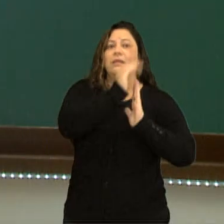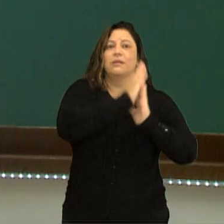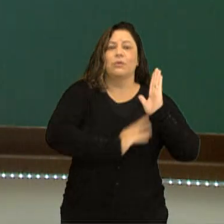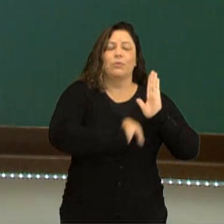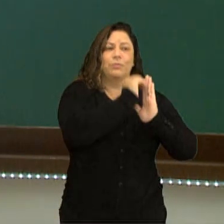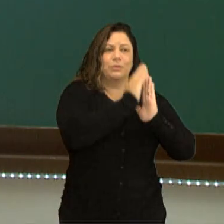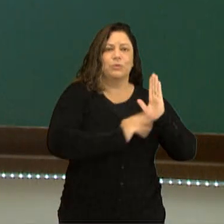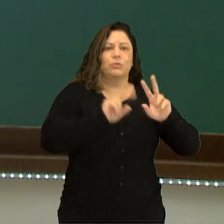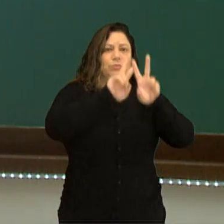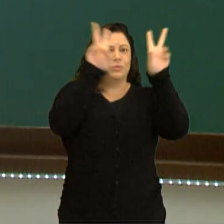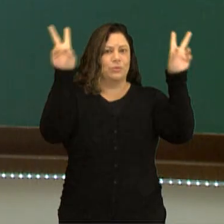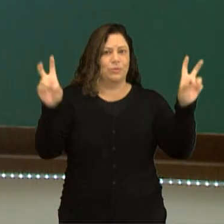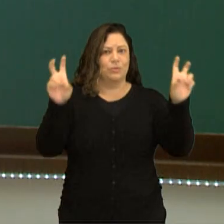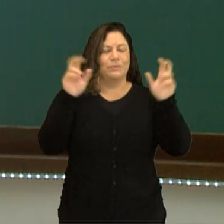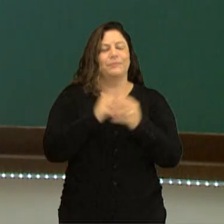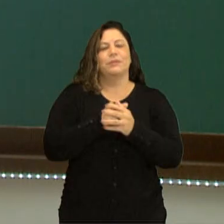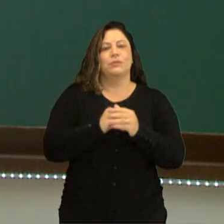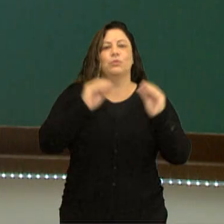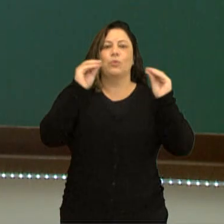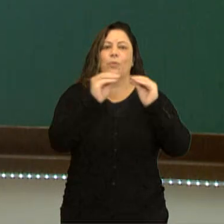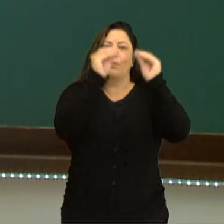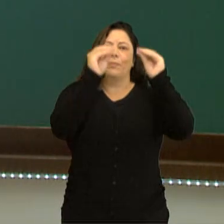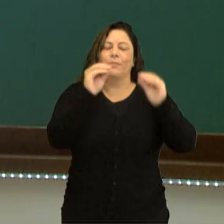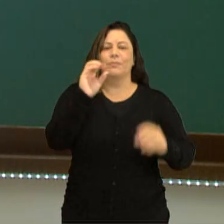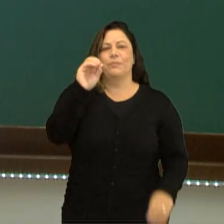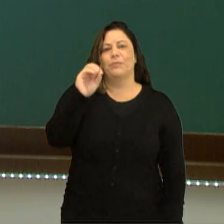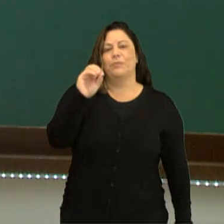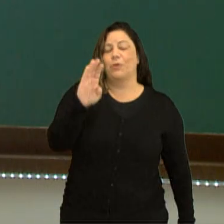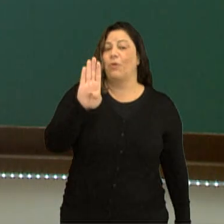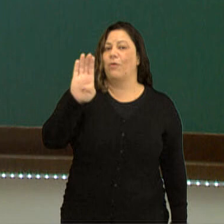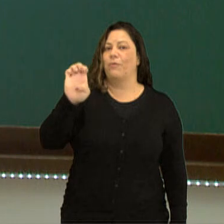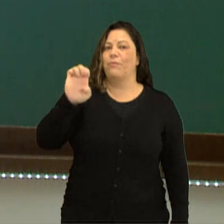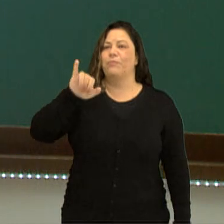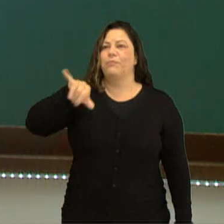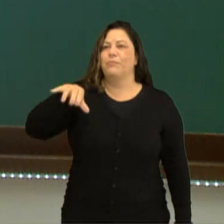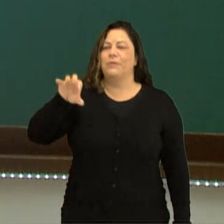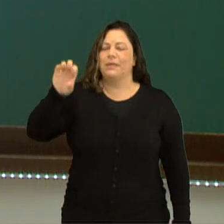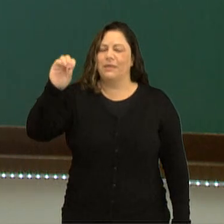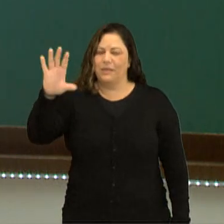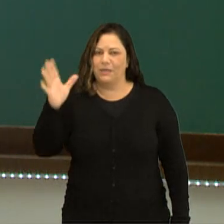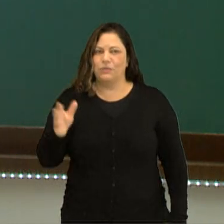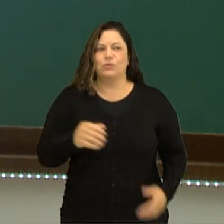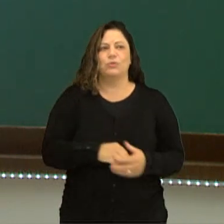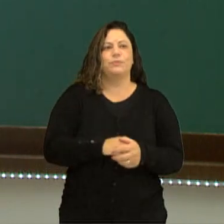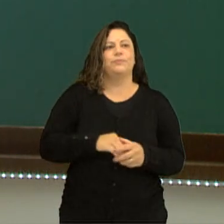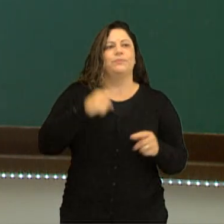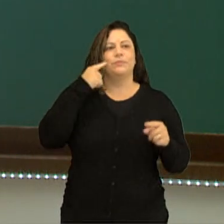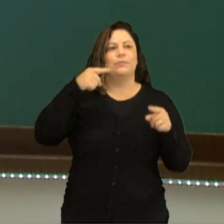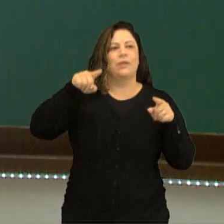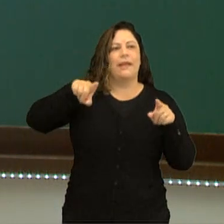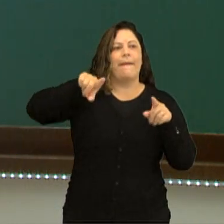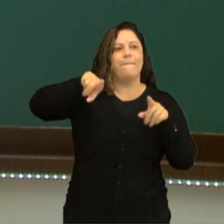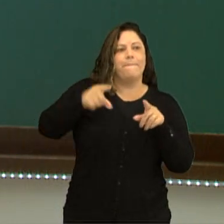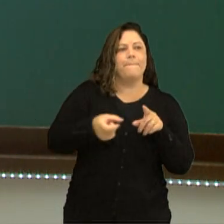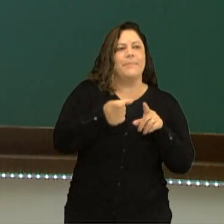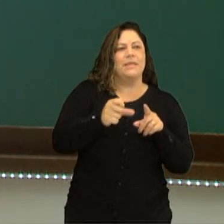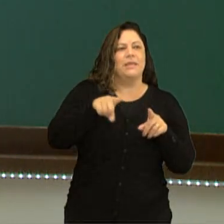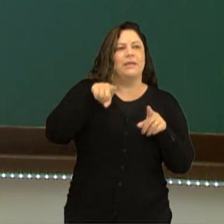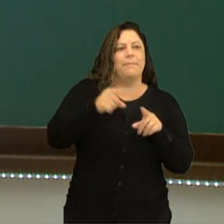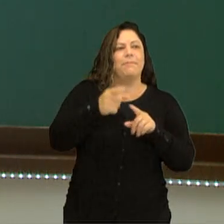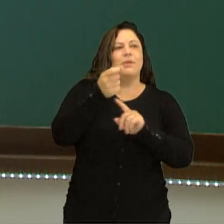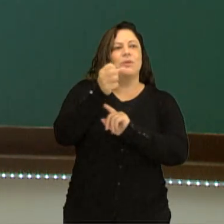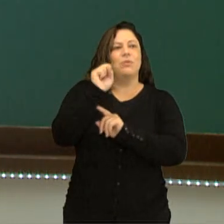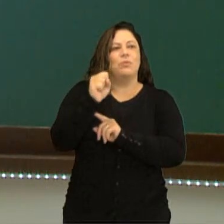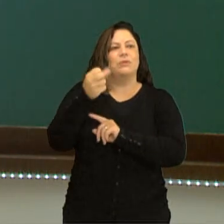que é intitulada O Beijo, de 1862 a 1918, de Gustav